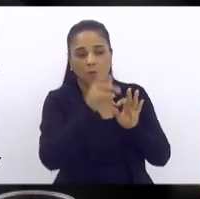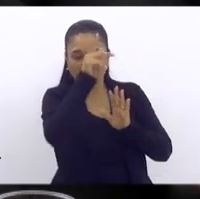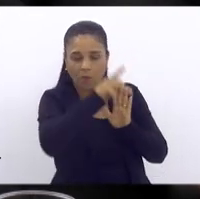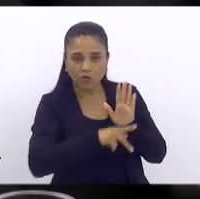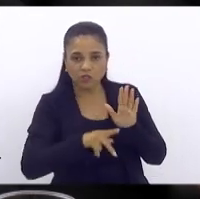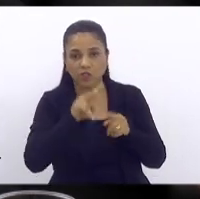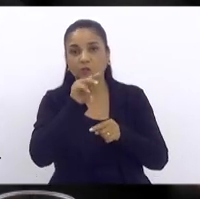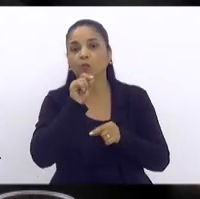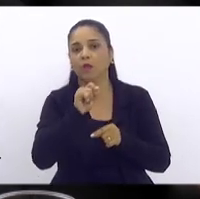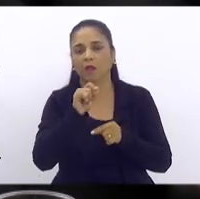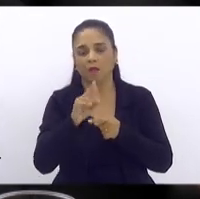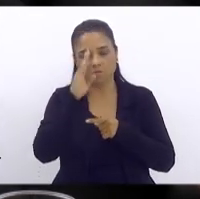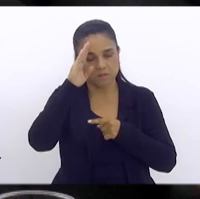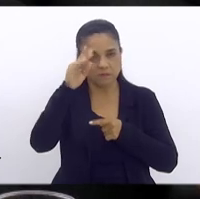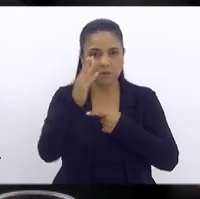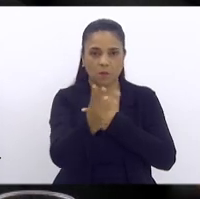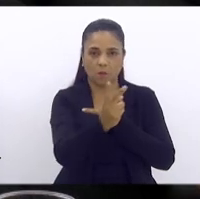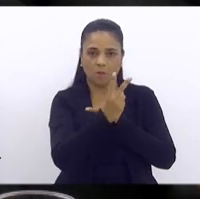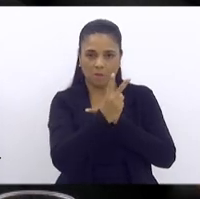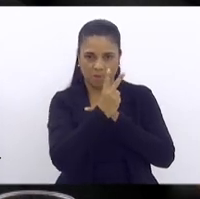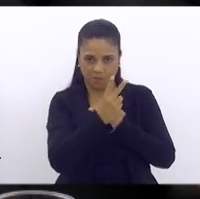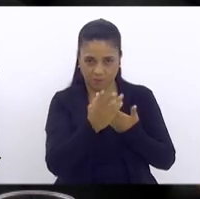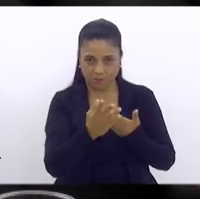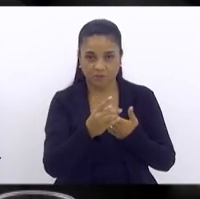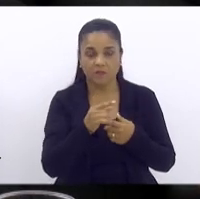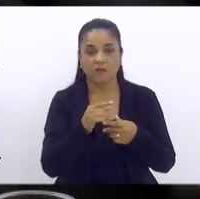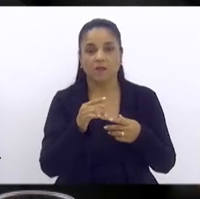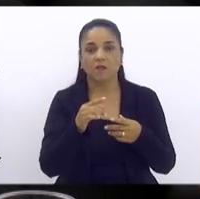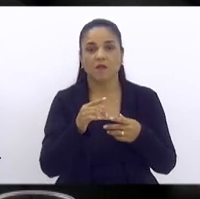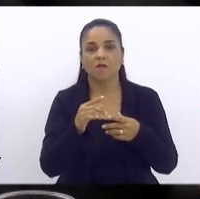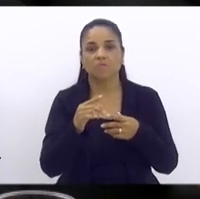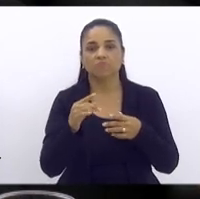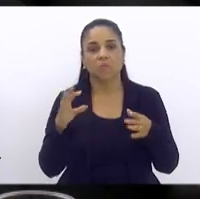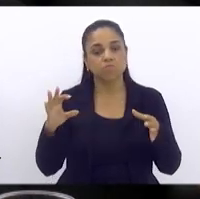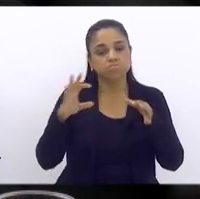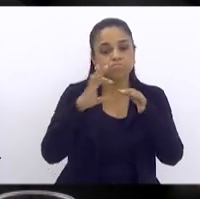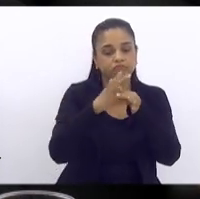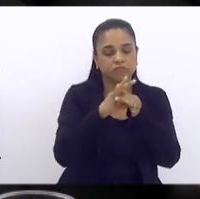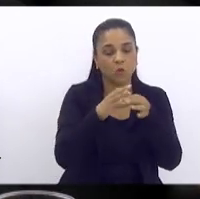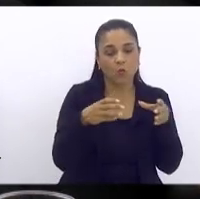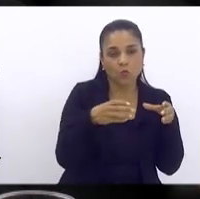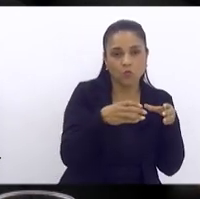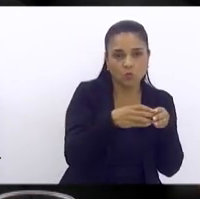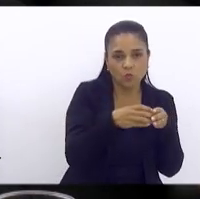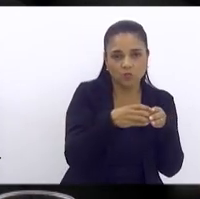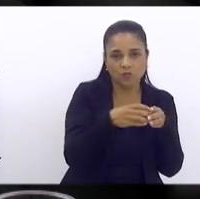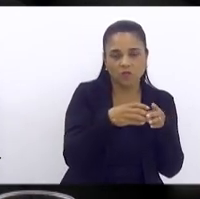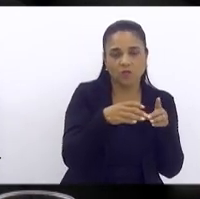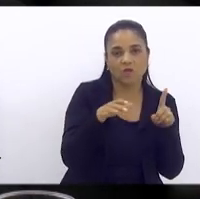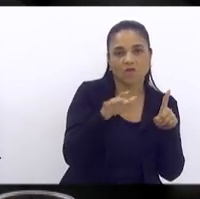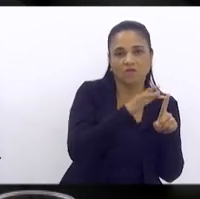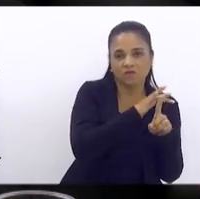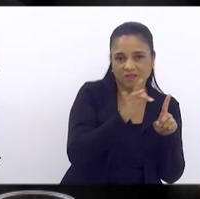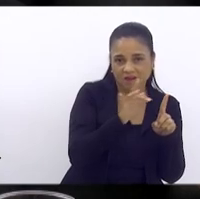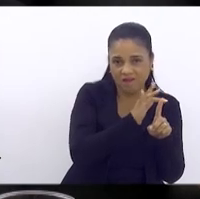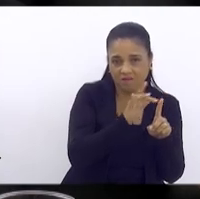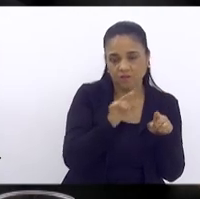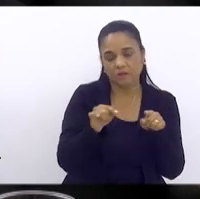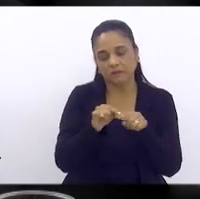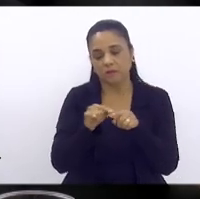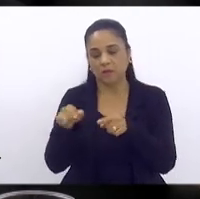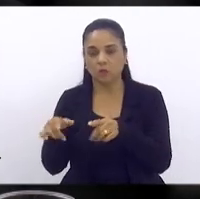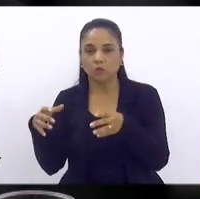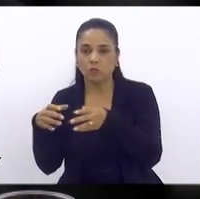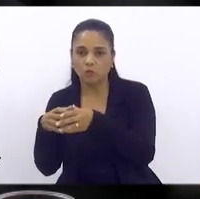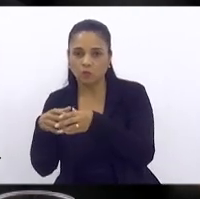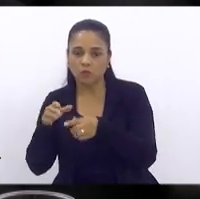proteção, né? De integração também. Então, ele é uma ponte entre um grupo vulnerável e uma pessoa que possa oferecer uma ajuda, no caso, o tribunal.